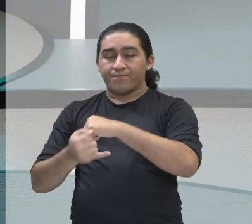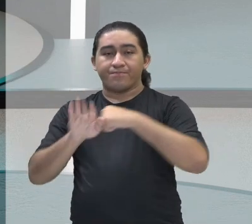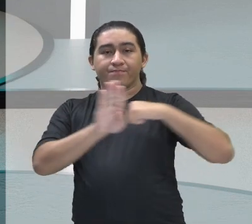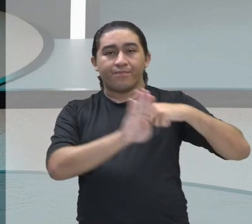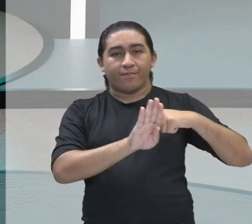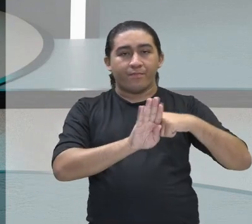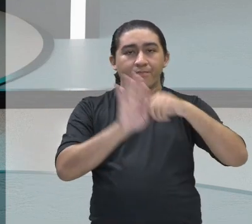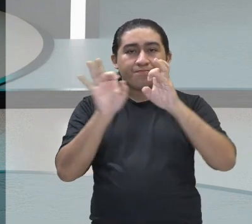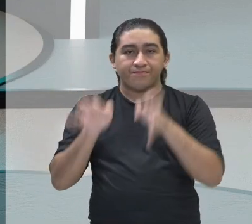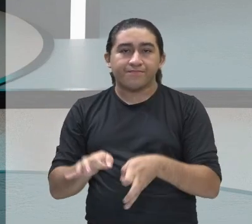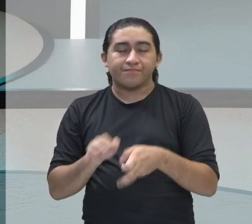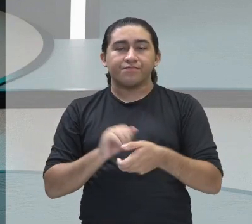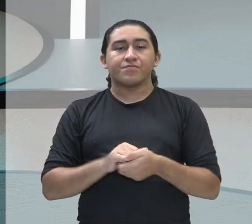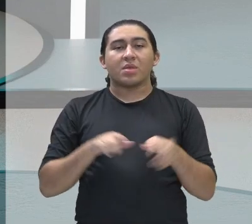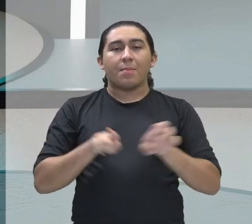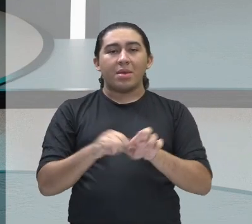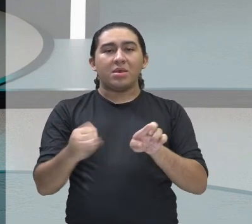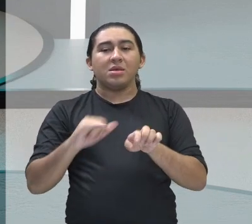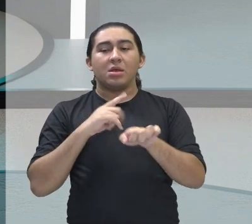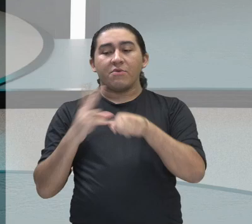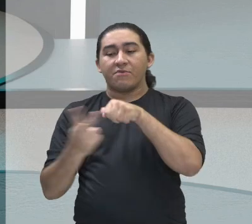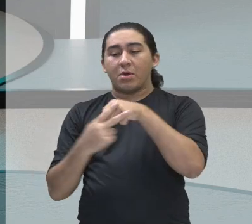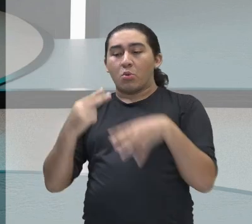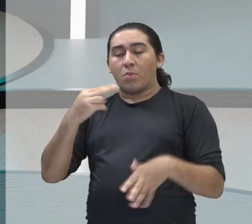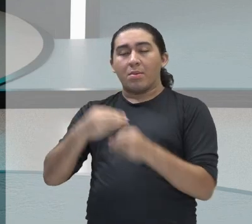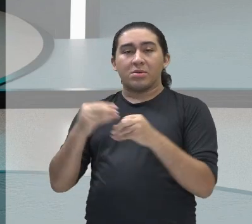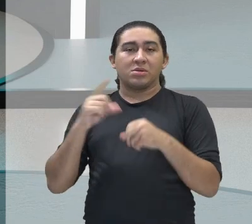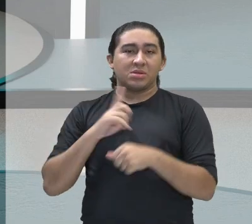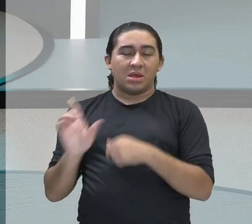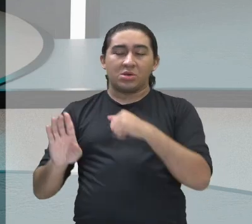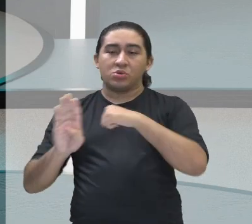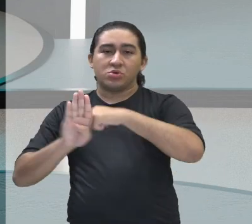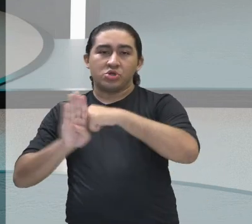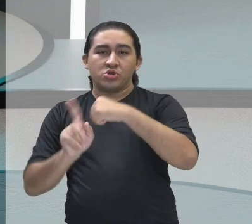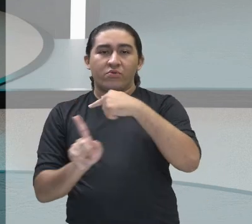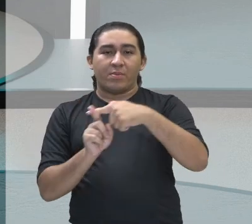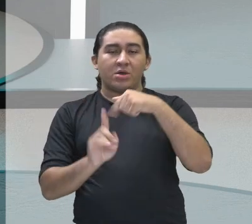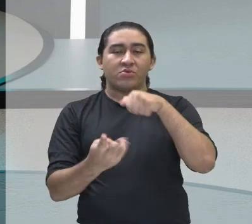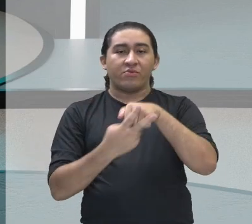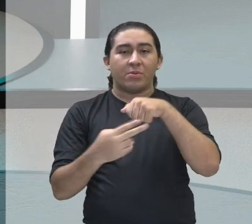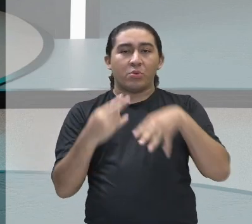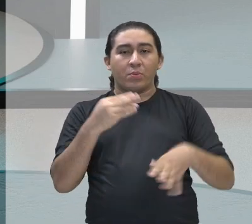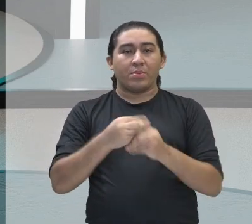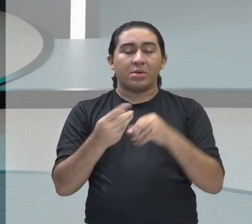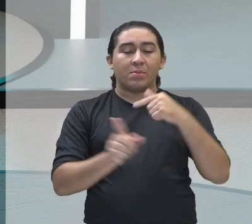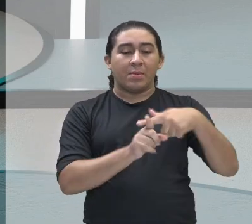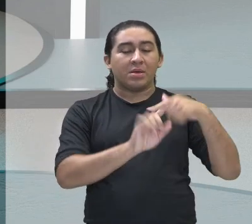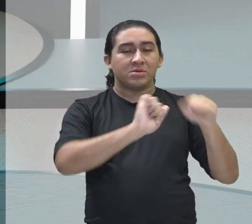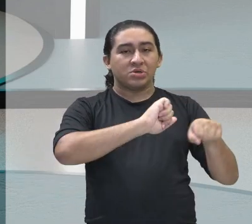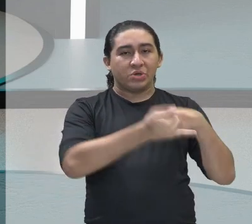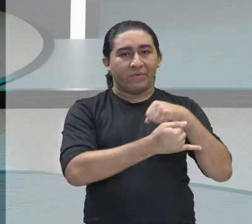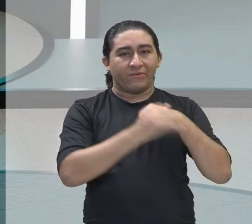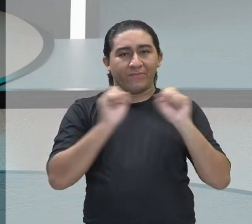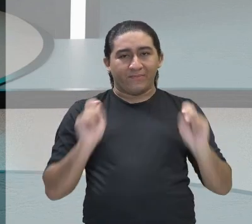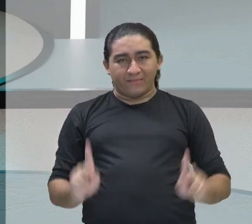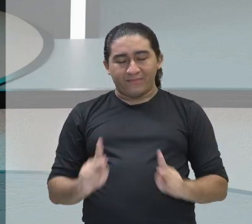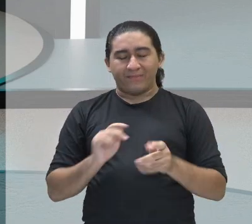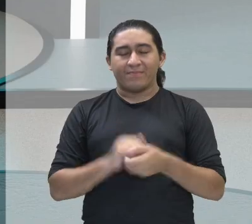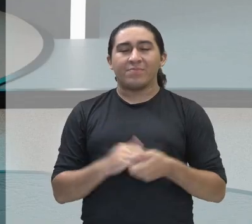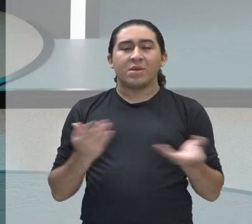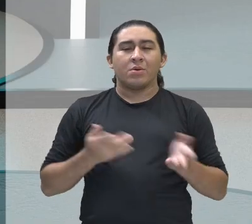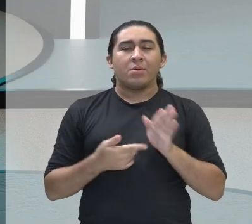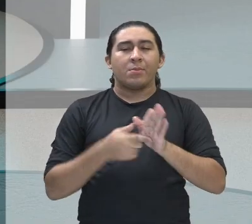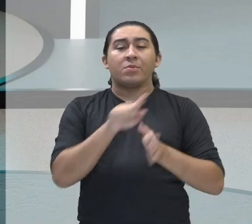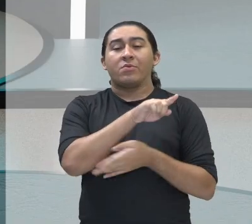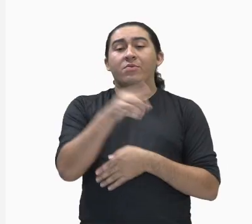essa é a ordem. Mas se eu tiver um verbo de ligação, aí eu vou ter substantivo, verbo de ligação, adjetivo, tá certo? Vou mostrar para